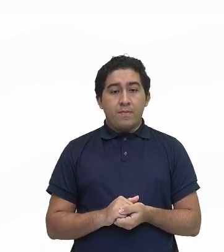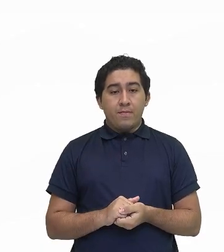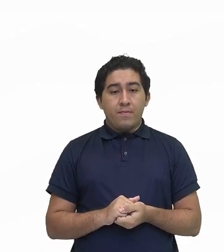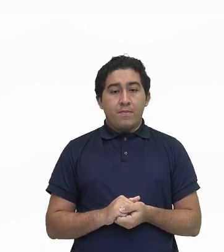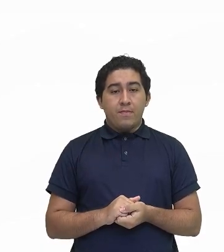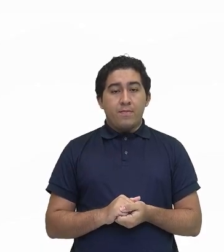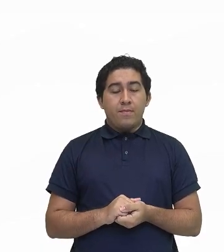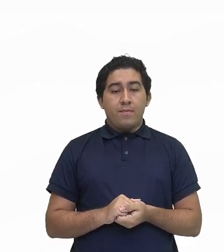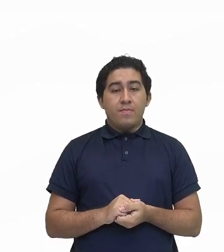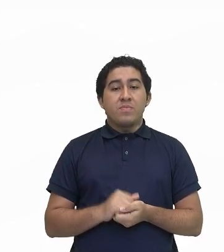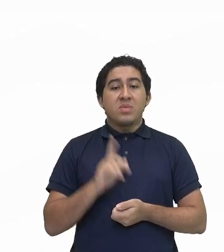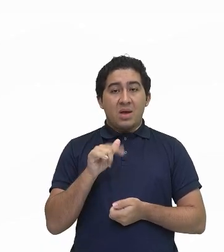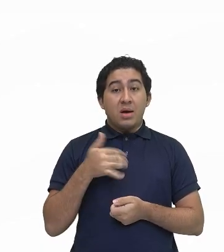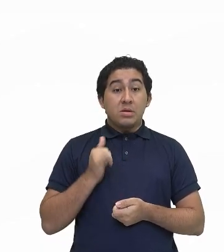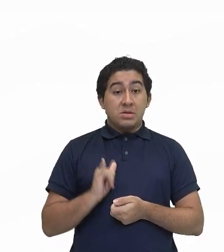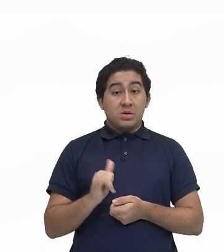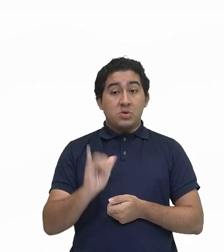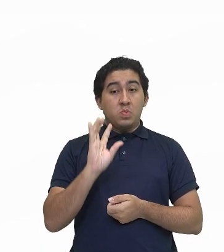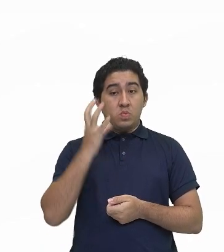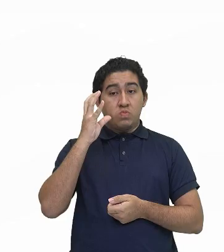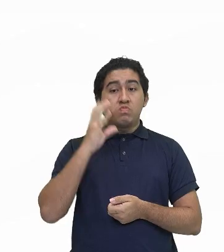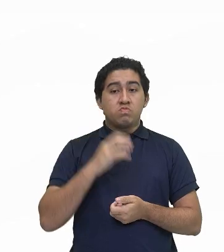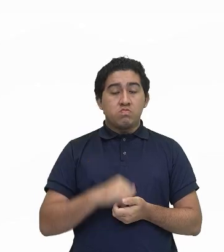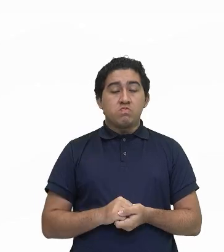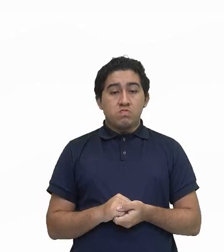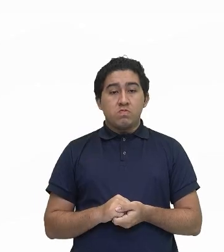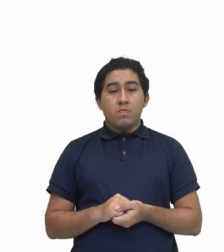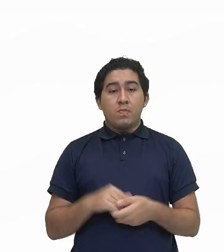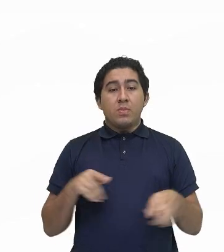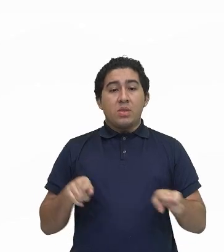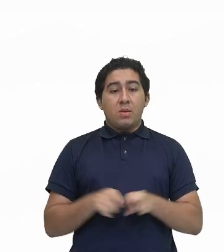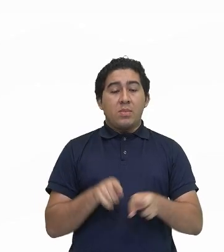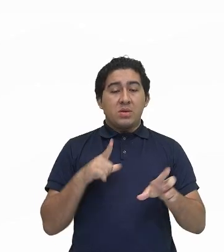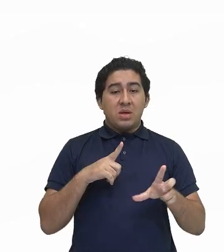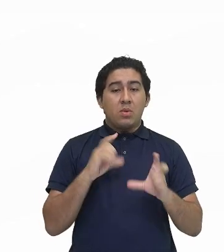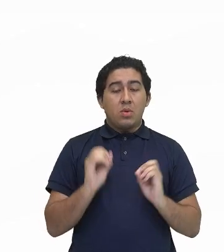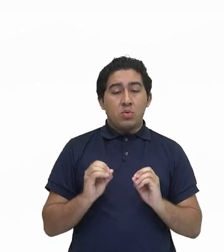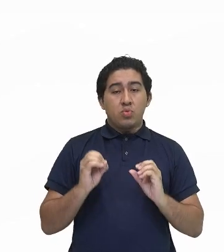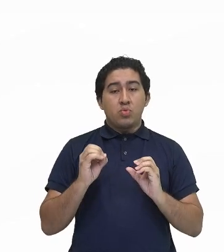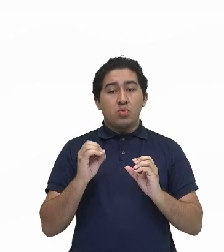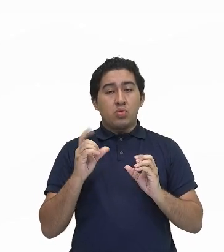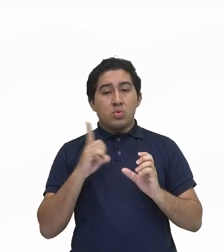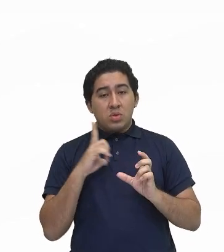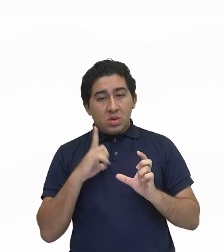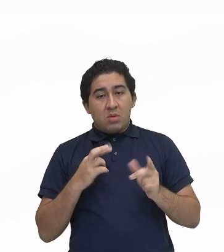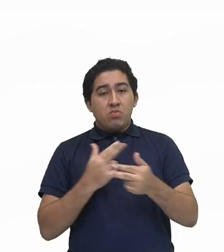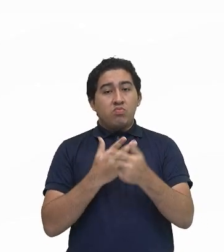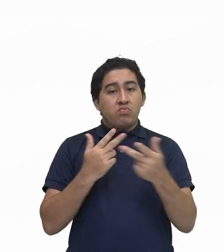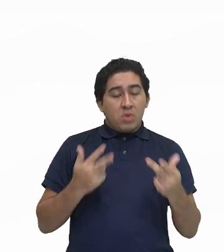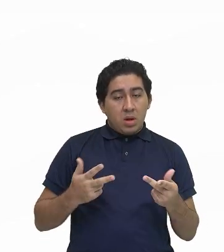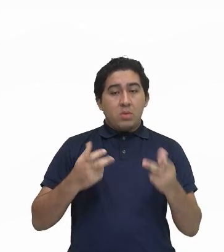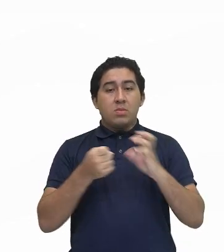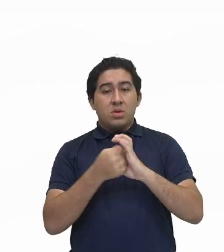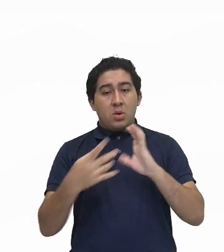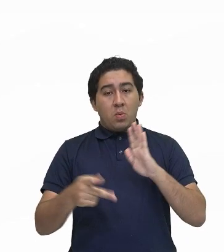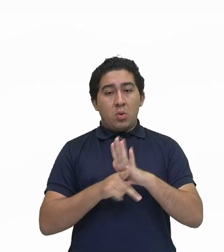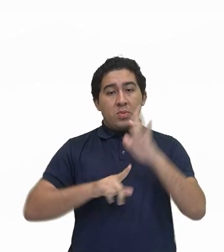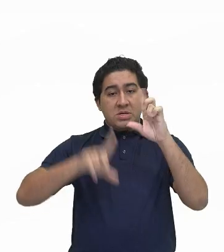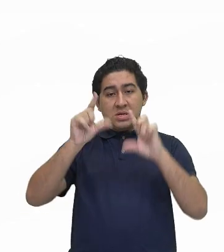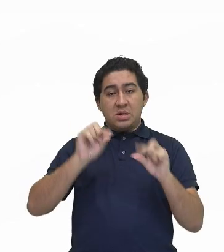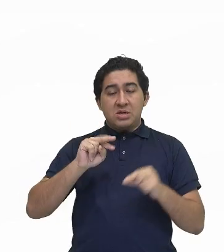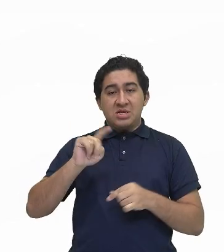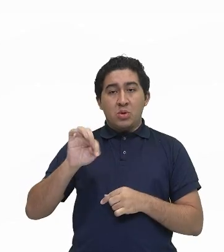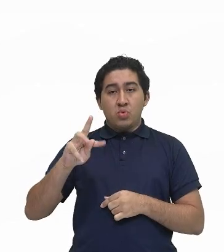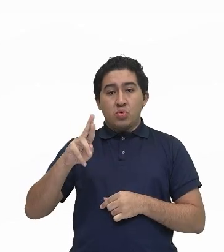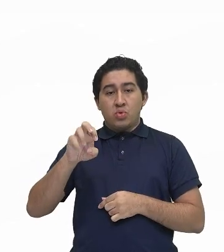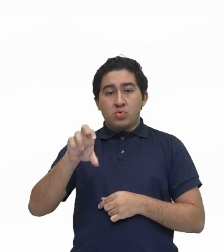extremamente energético. Muito bem. Aí você tem o núcleo, tem o buraco negro e tem essa estrela de